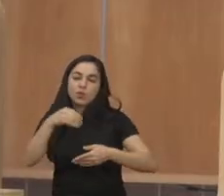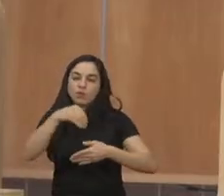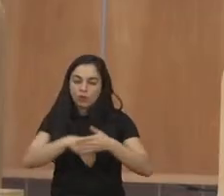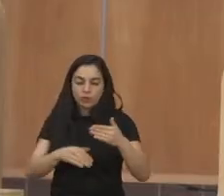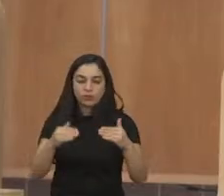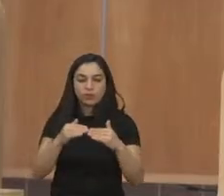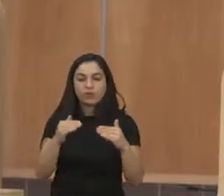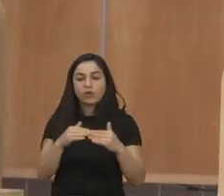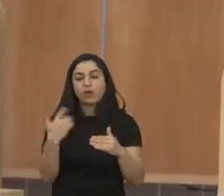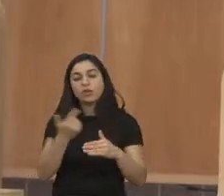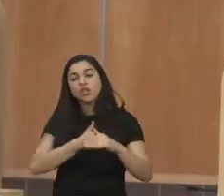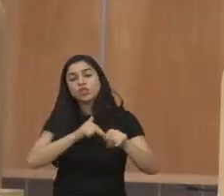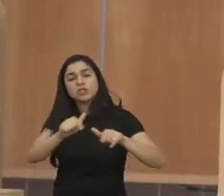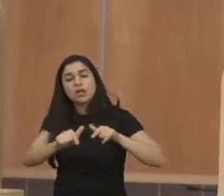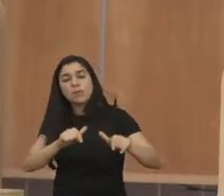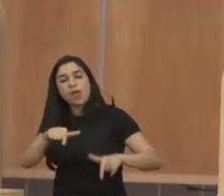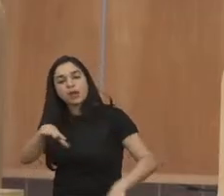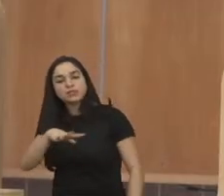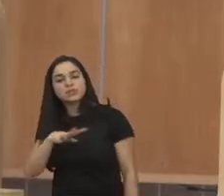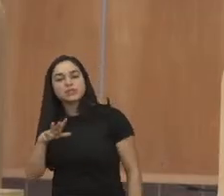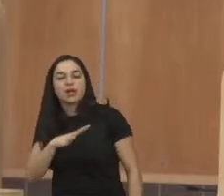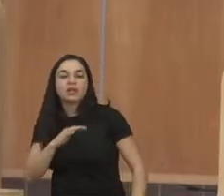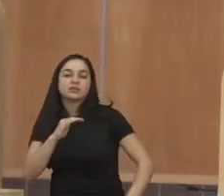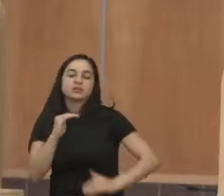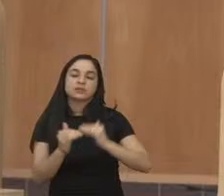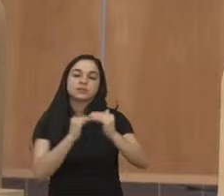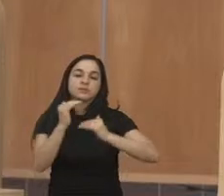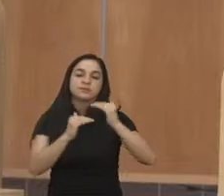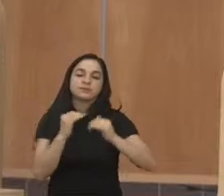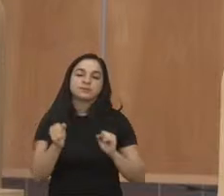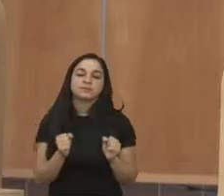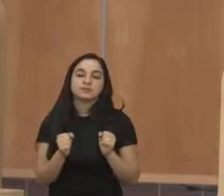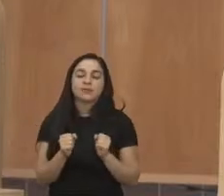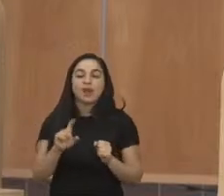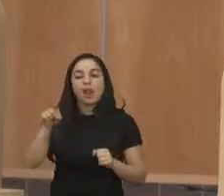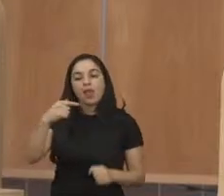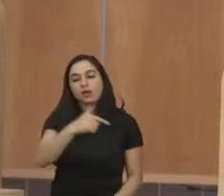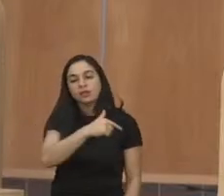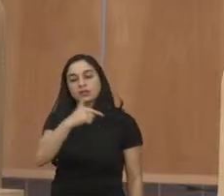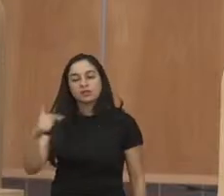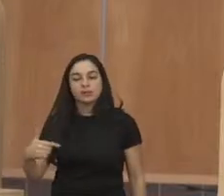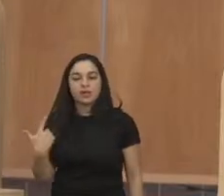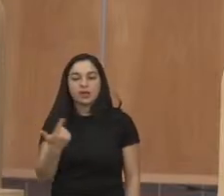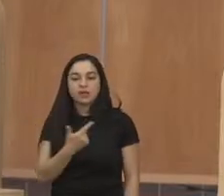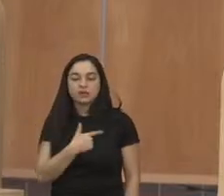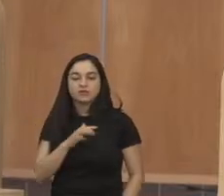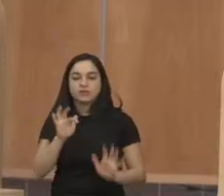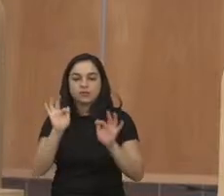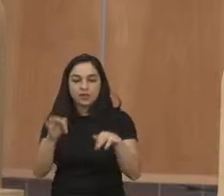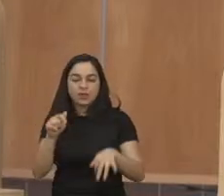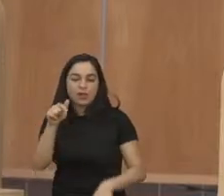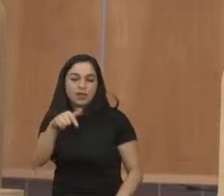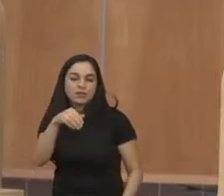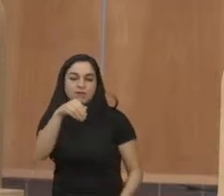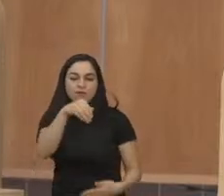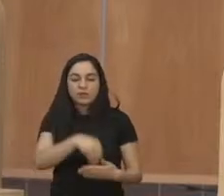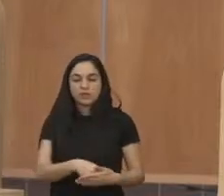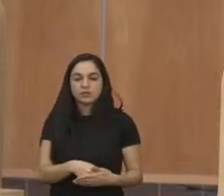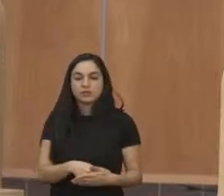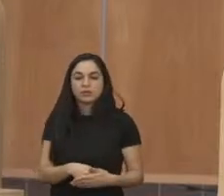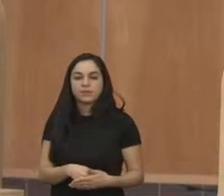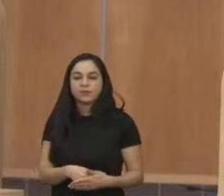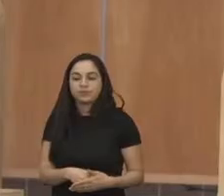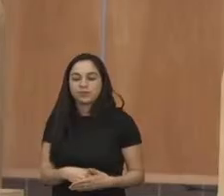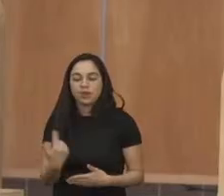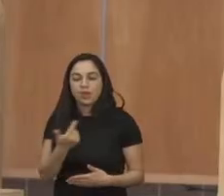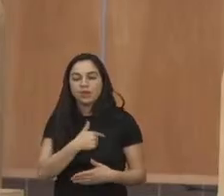a gente trabalhar pelo avanço da cidade no Habite-se e na semana que vem a gente concluir essa votação e assim a gente